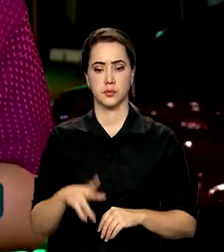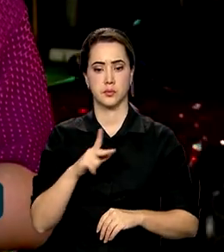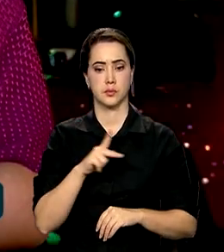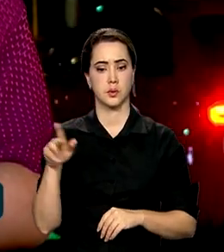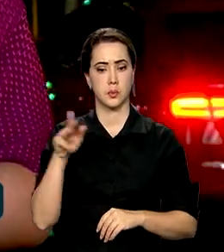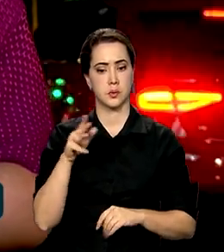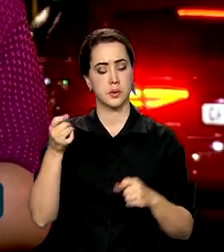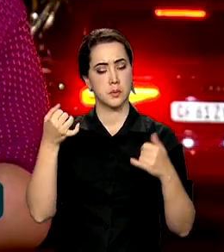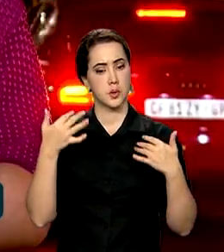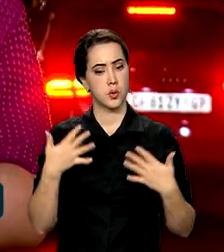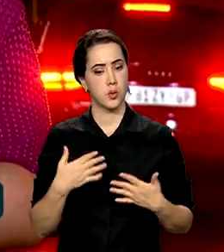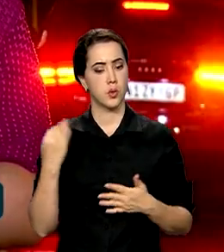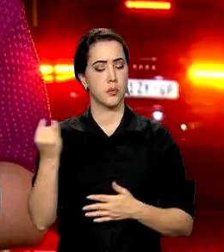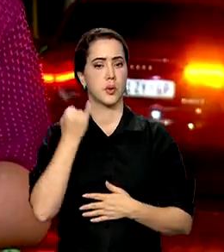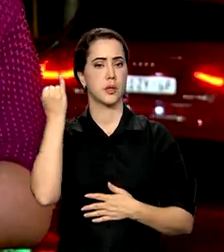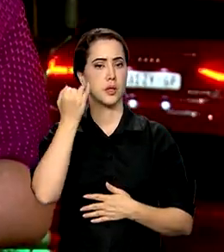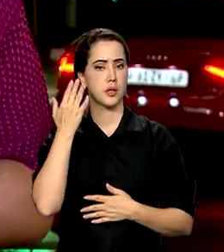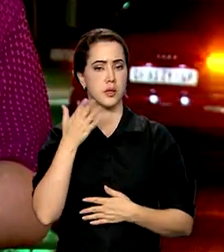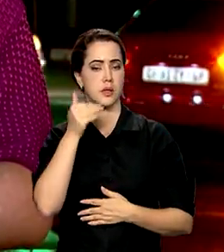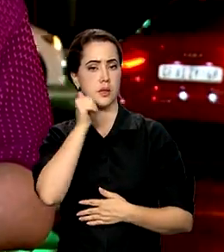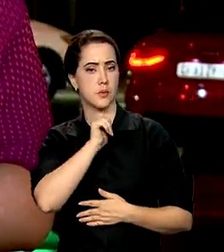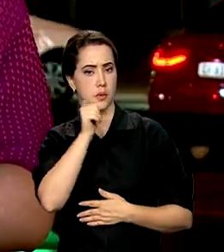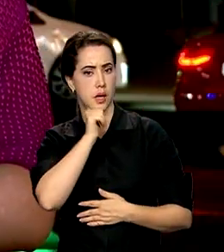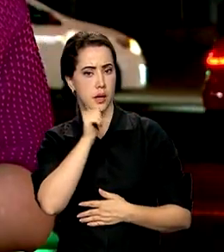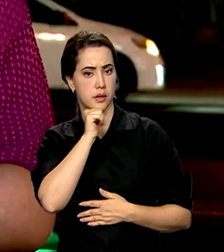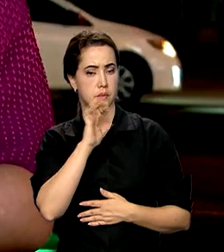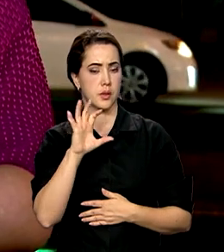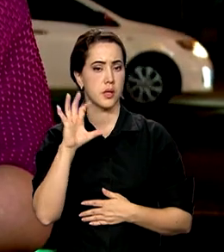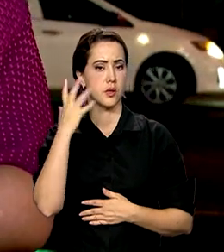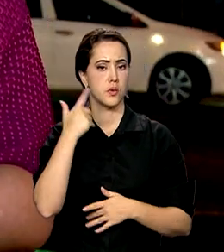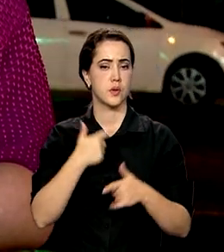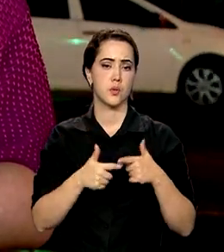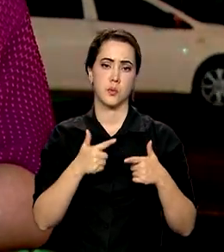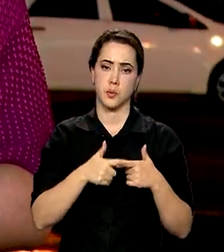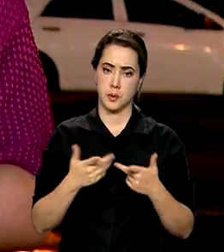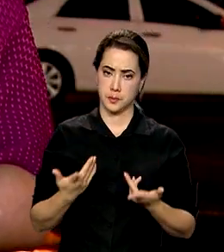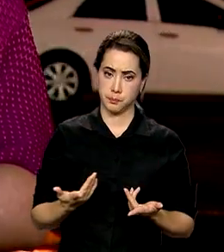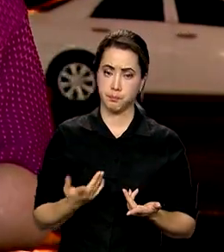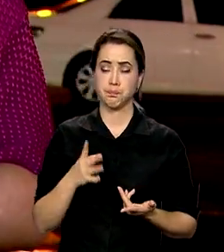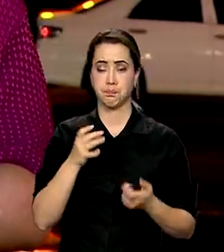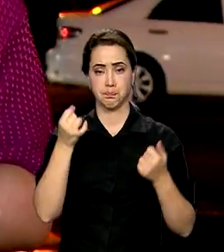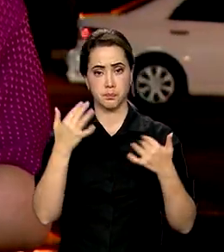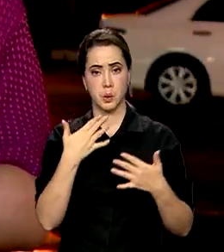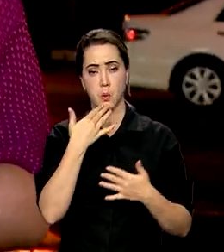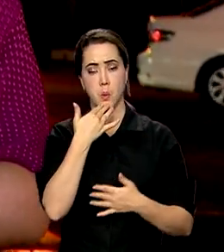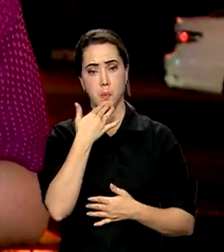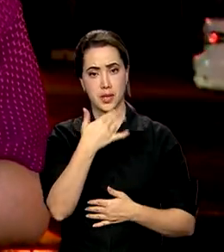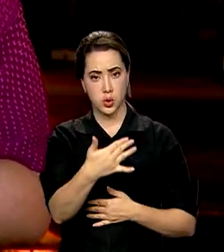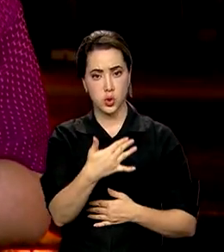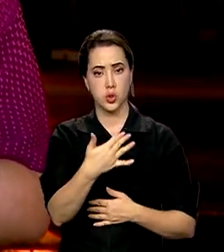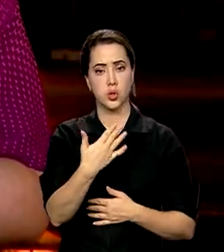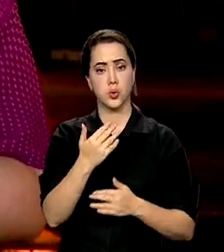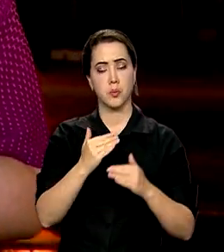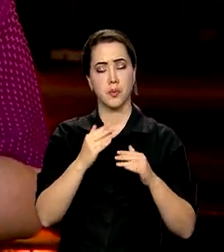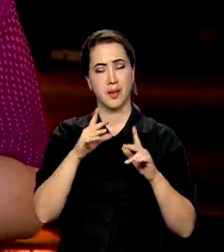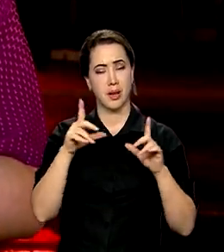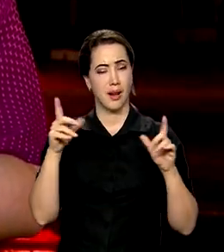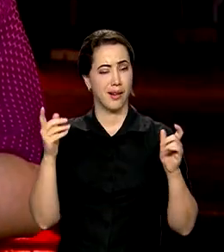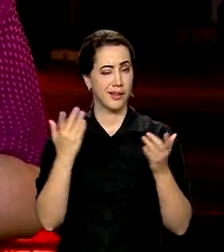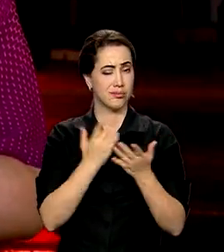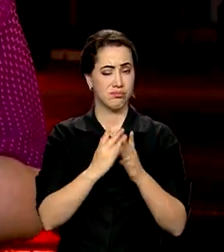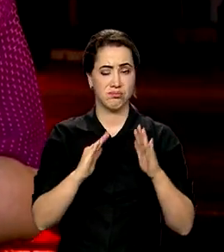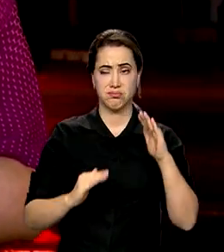Lula destacou a importância das mulheres na resolução de conflitos e fez um apelo contra as desigualdades